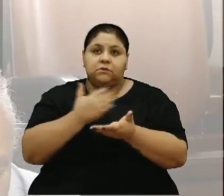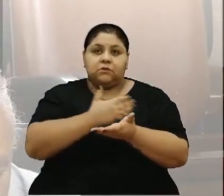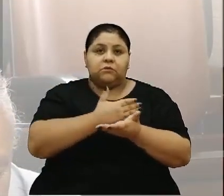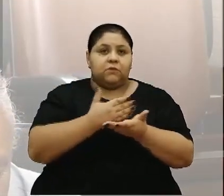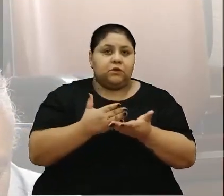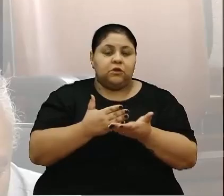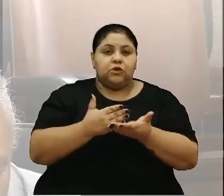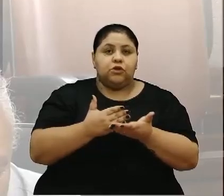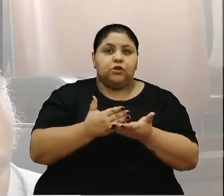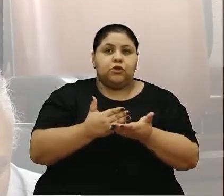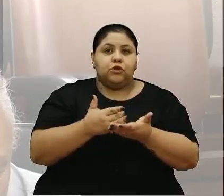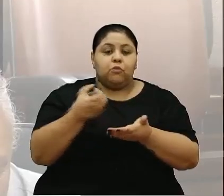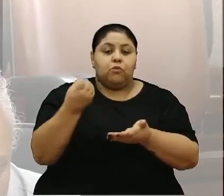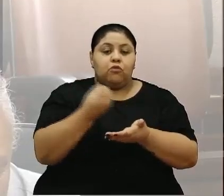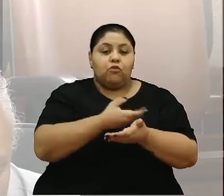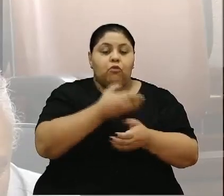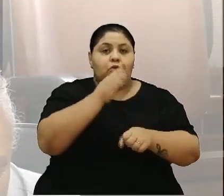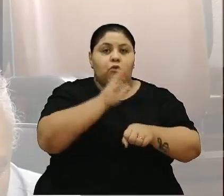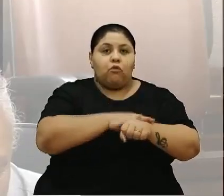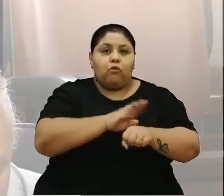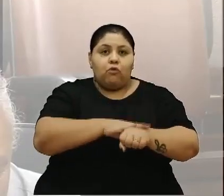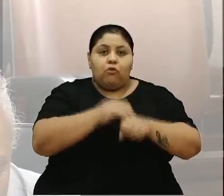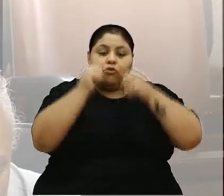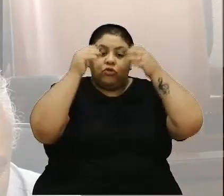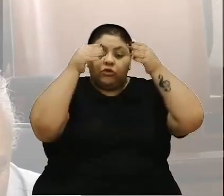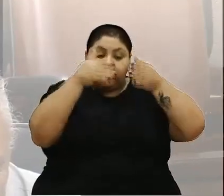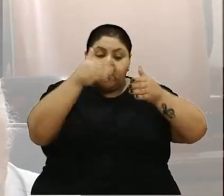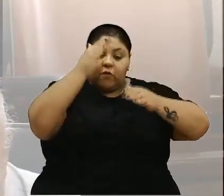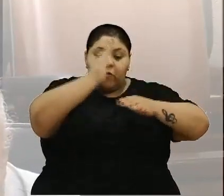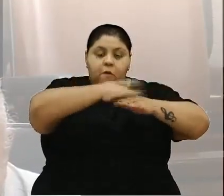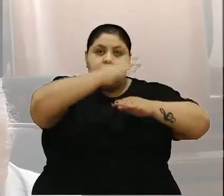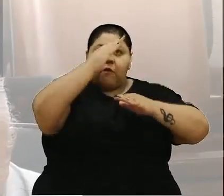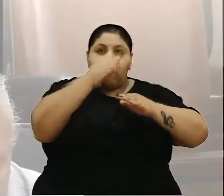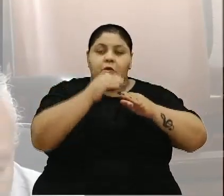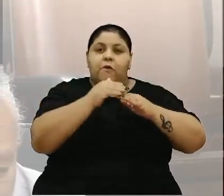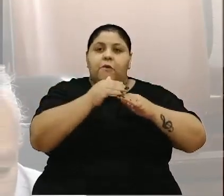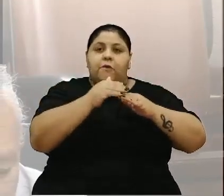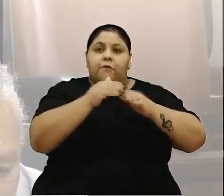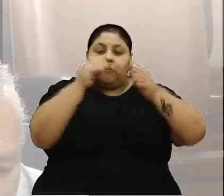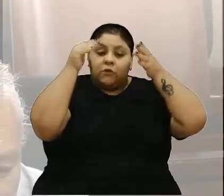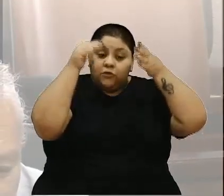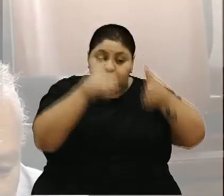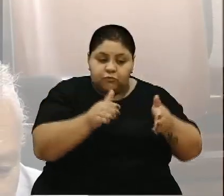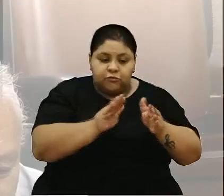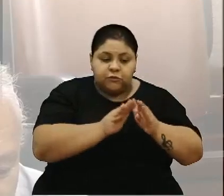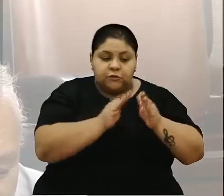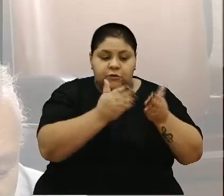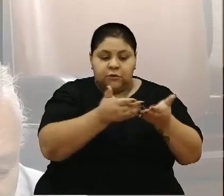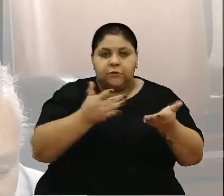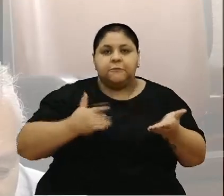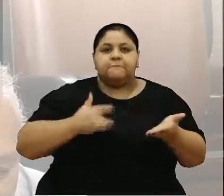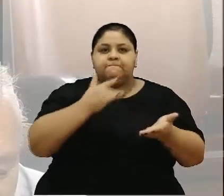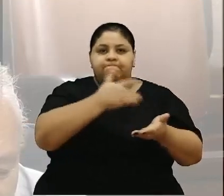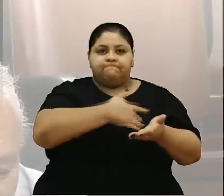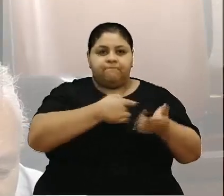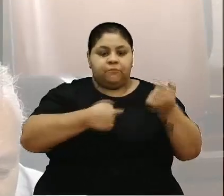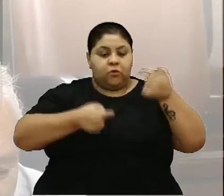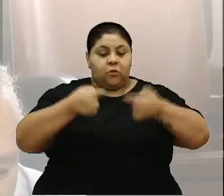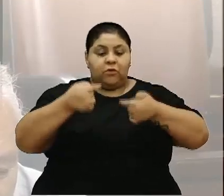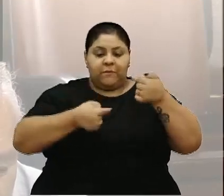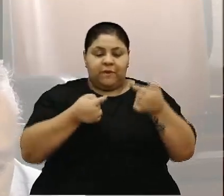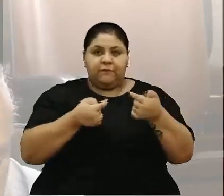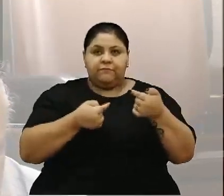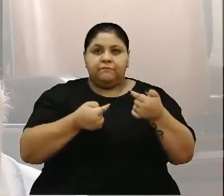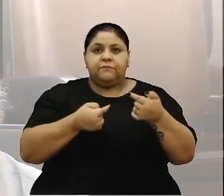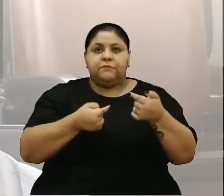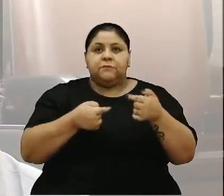etapa, que é se dedicar mais e centralizar na Comissão de Saúde o debate central da saúde